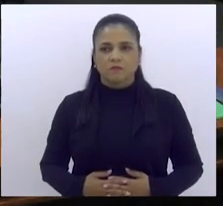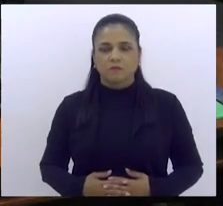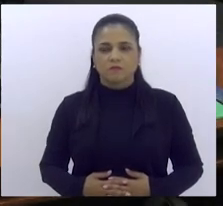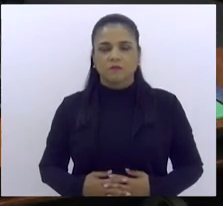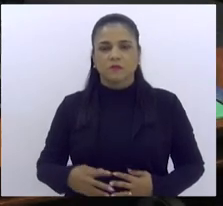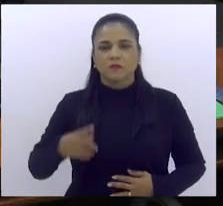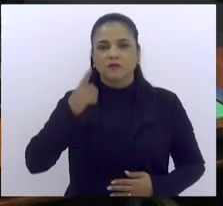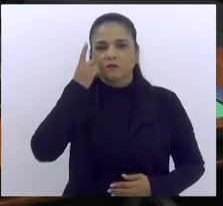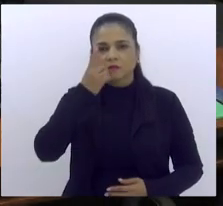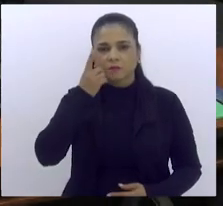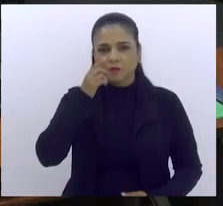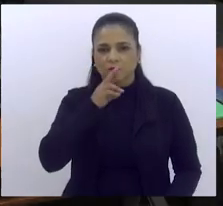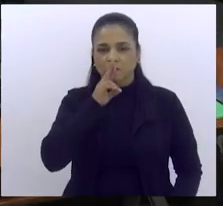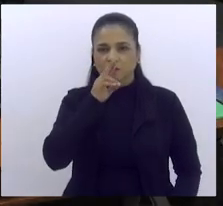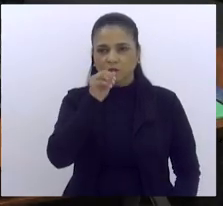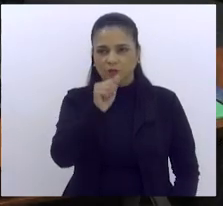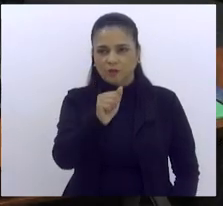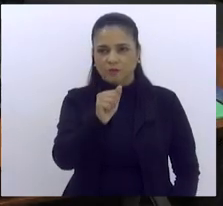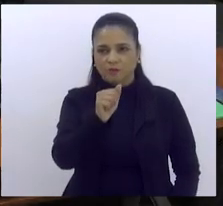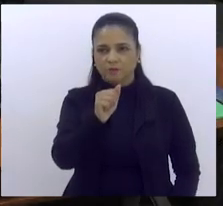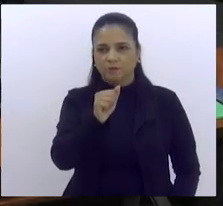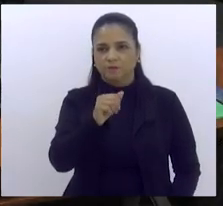Deputado Amorim.